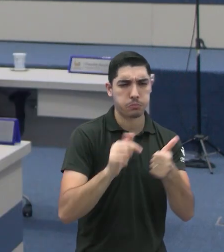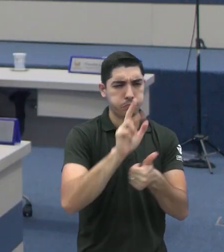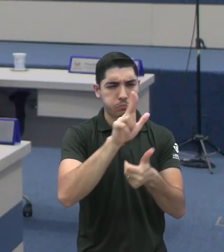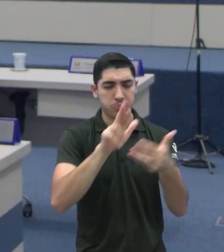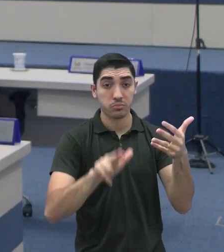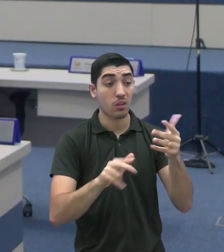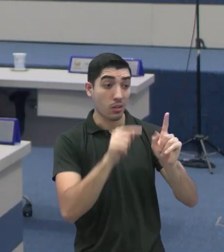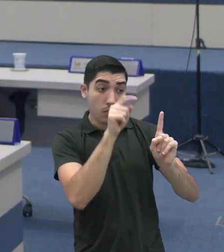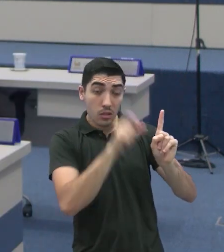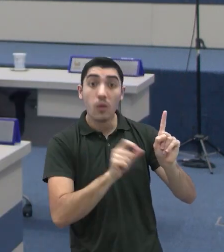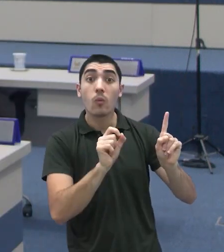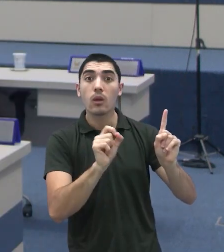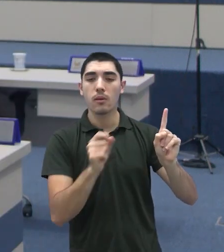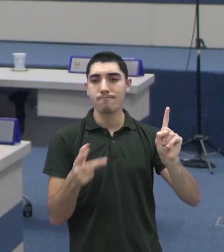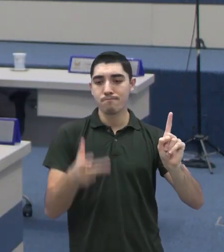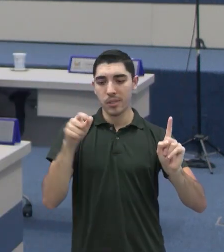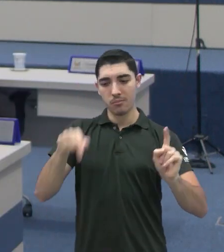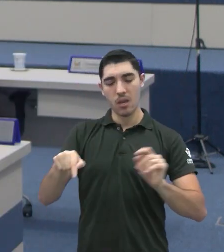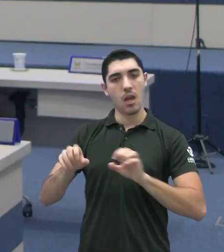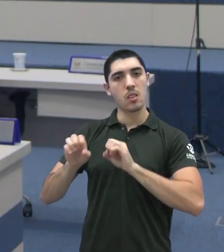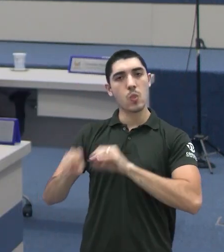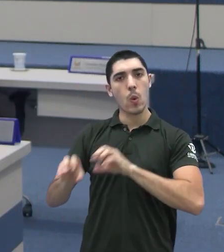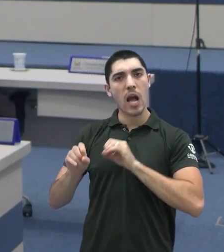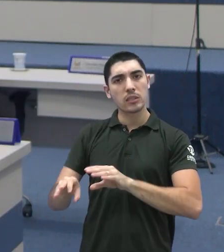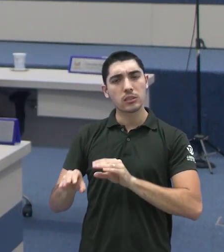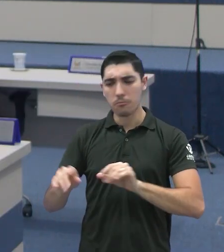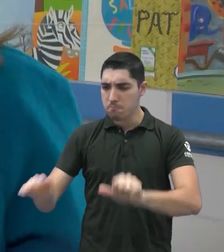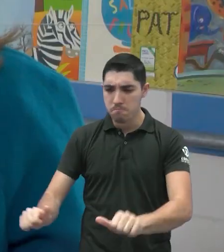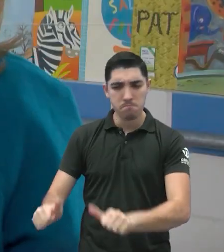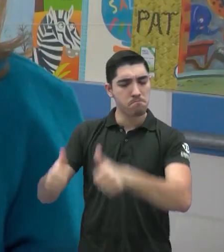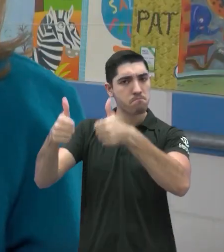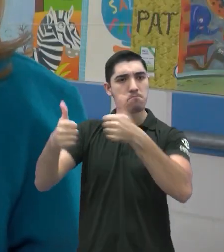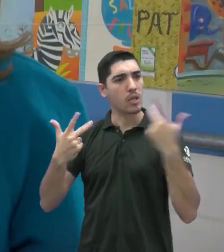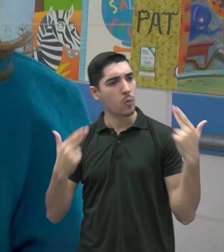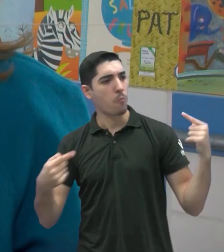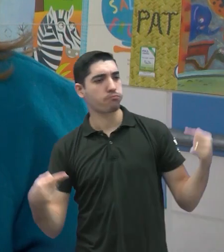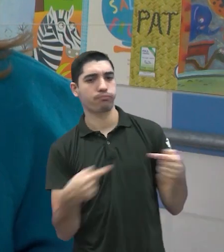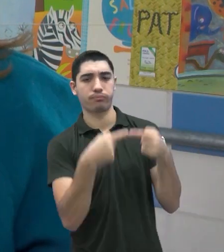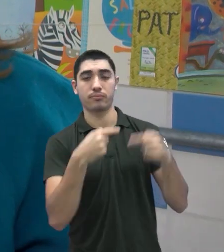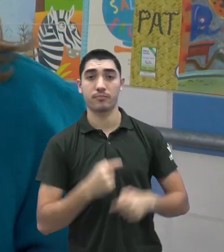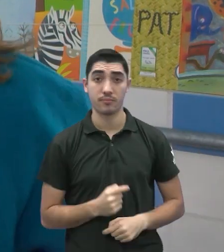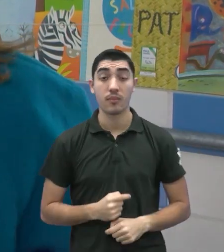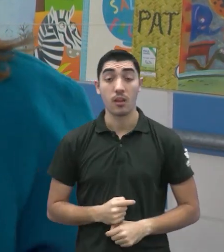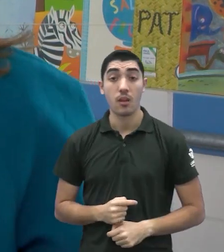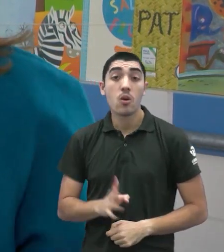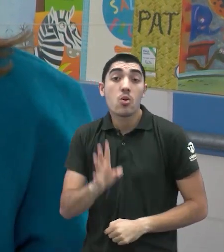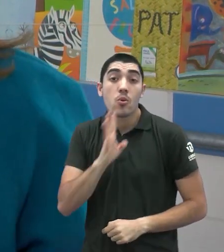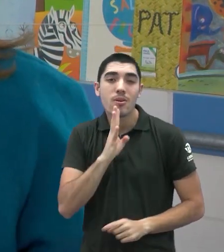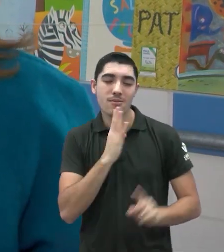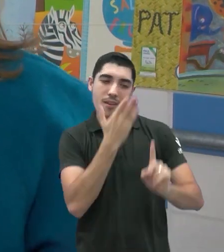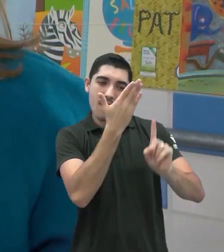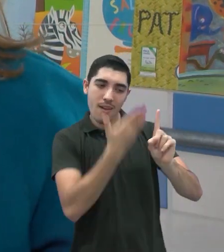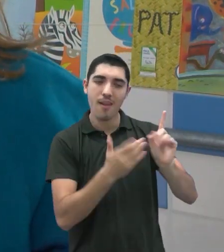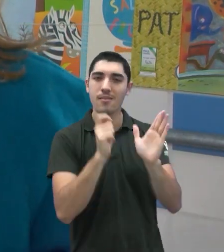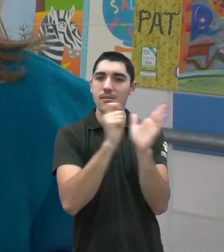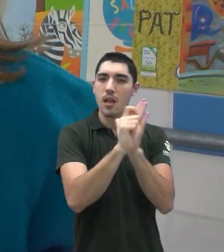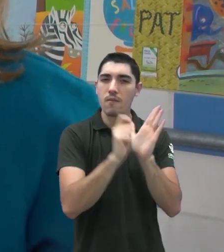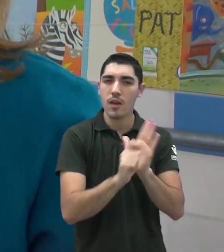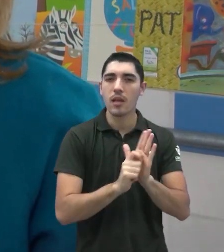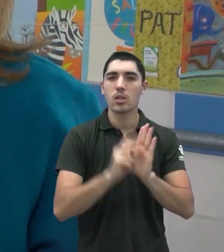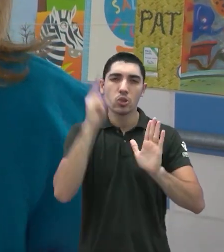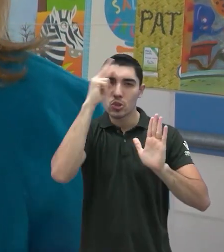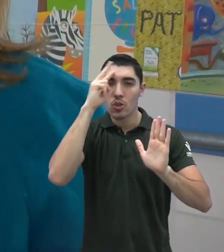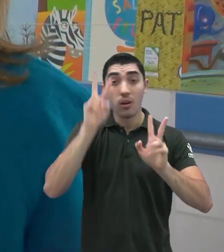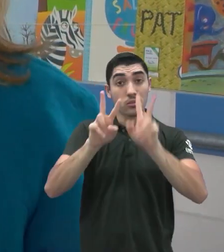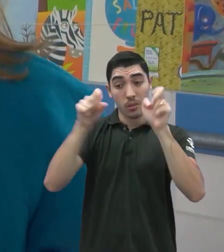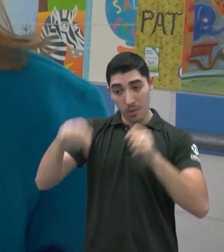e aliar a educação, a boa educação que nós temos hoje. É reconhecer alguém que escreveu sobre São José,